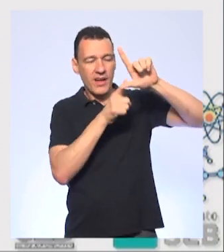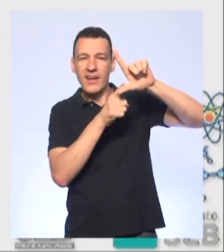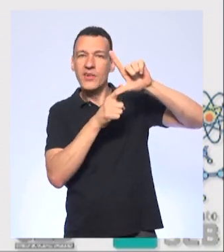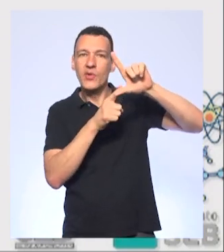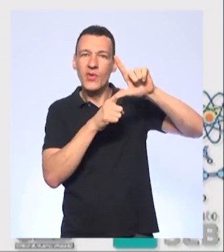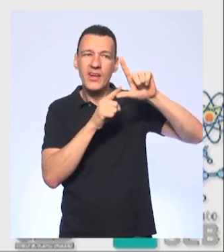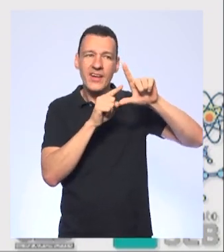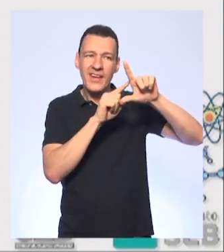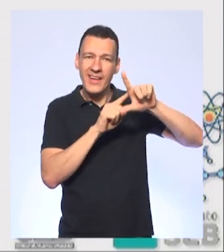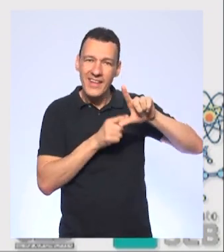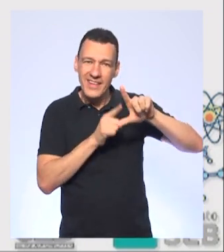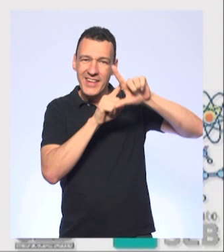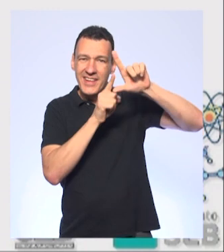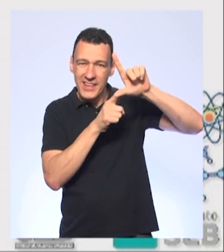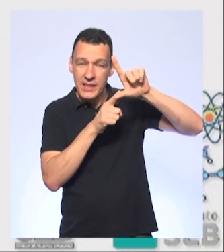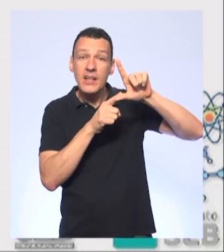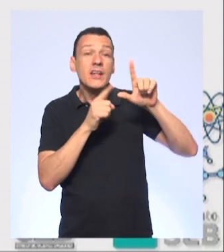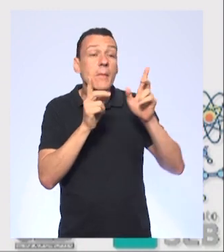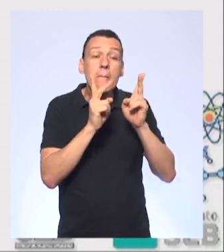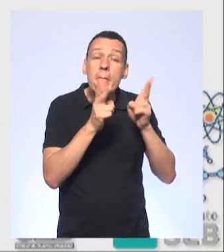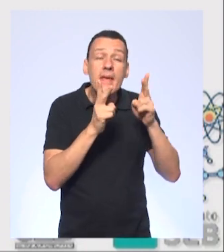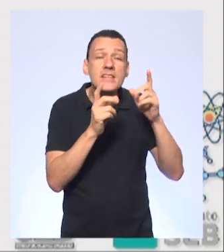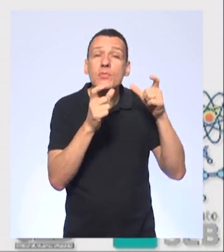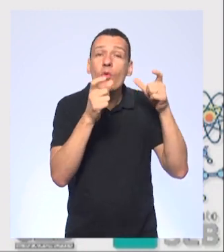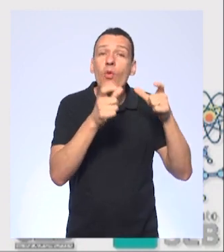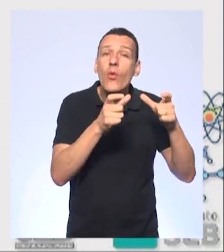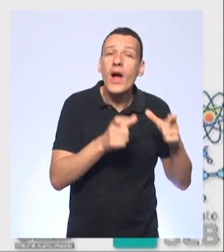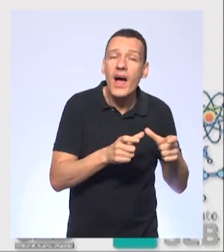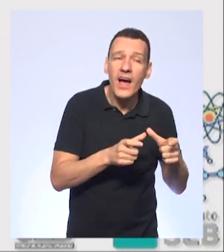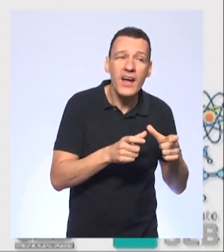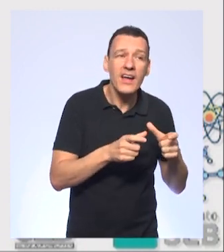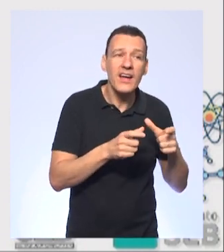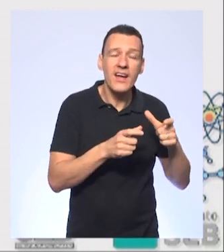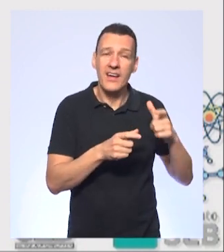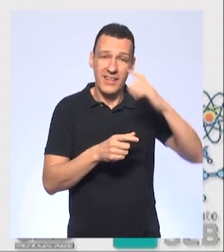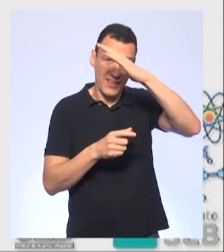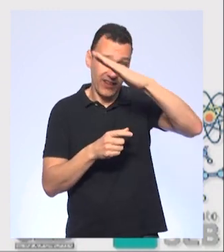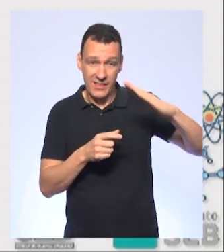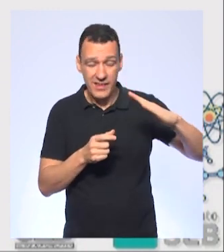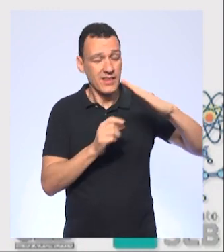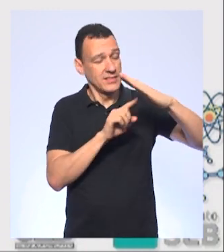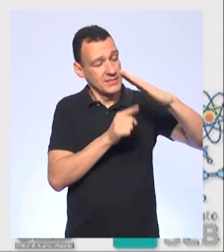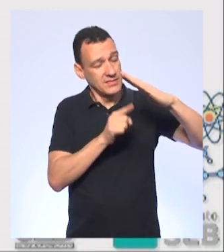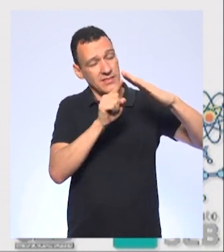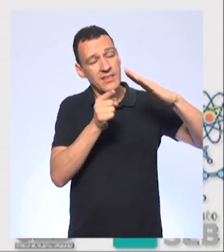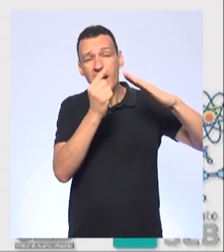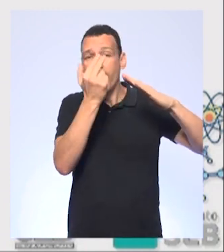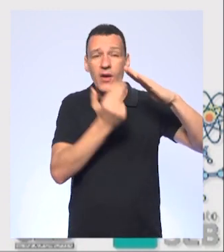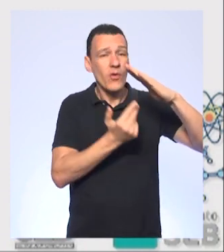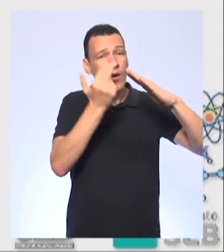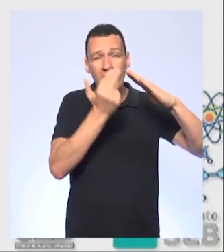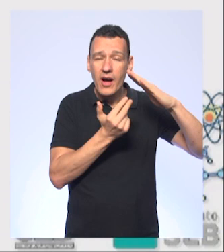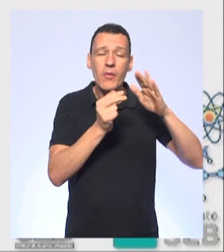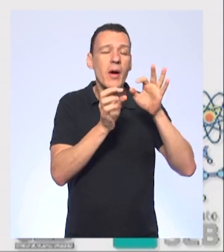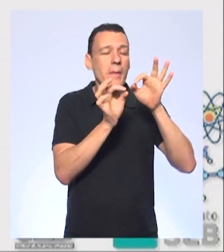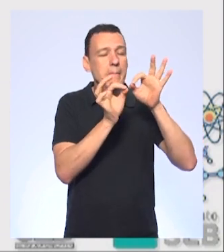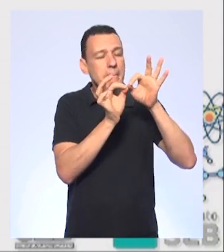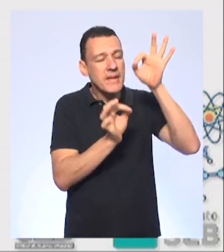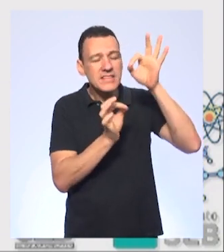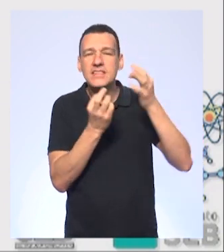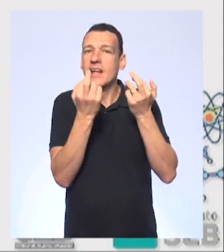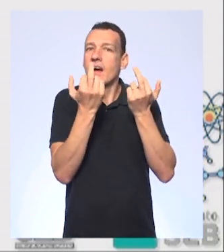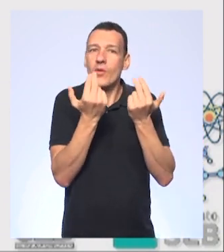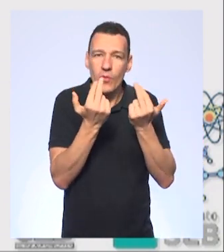ângulo do vértice D, eles têm a mesma posição. Ambos ficam para cima das retas paralelas, logo têm a mesma medida. Os ângulos de